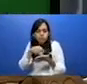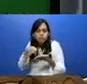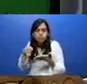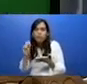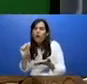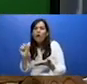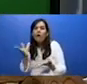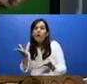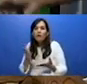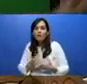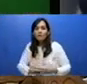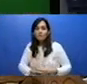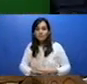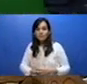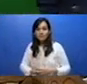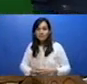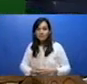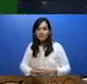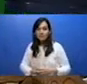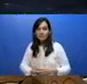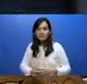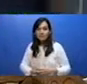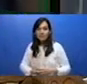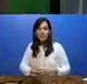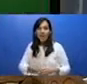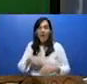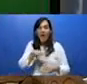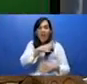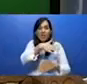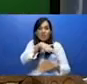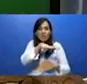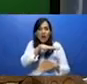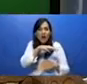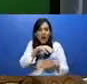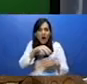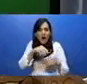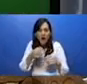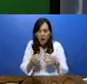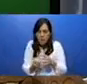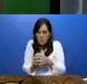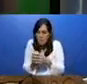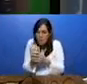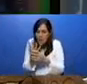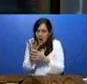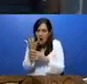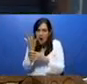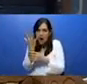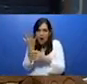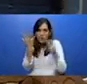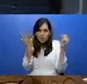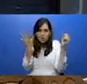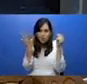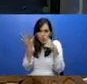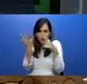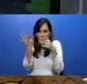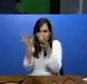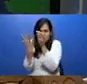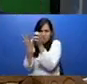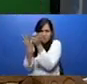observação? Olha só. A região da planta que não recebeu luz solar,